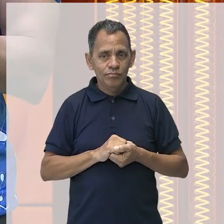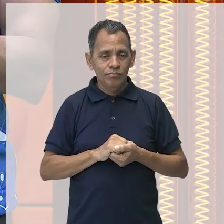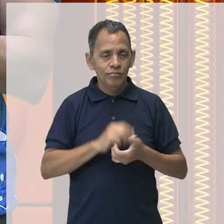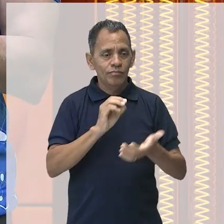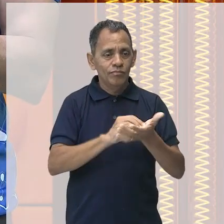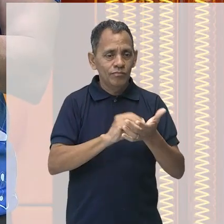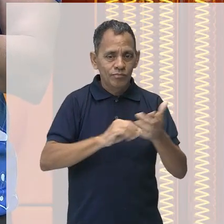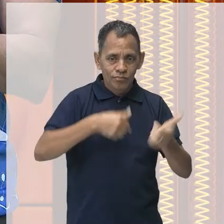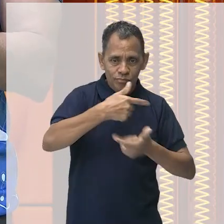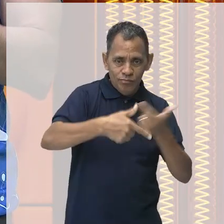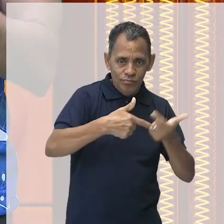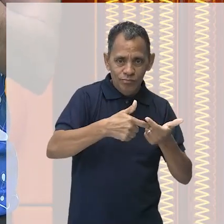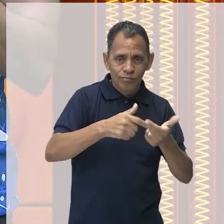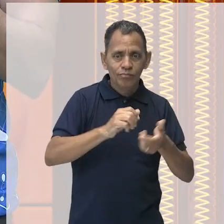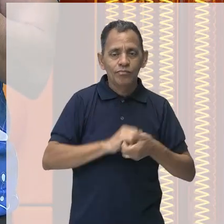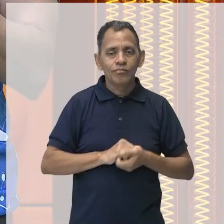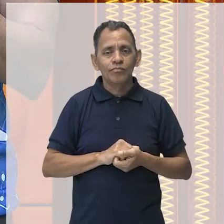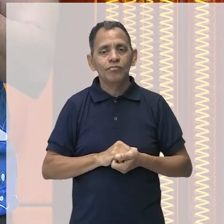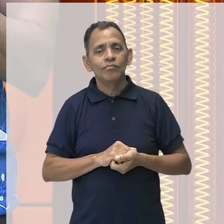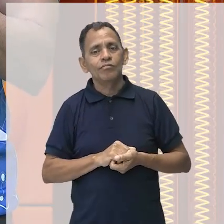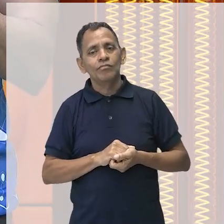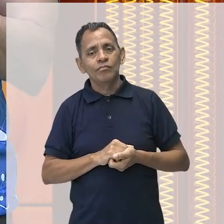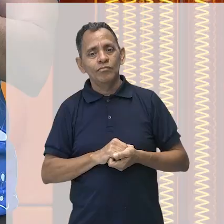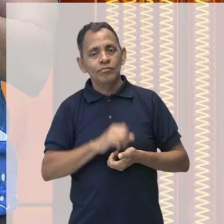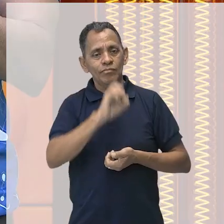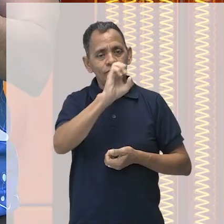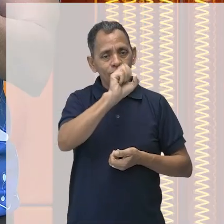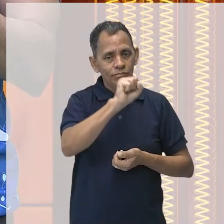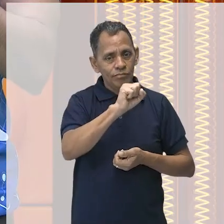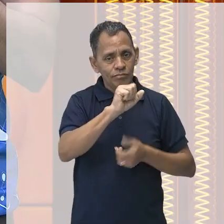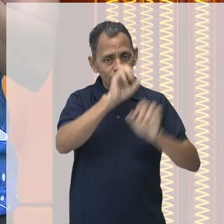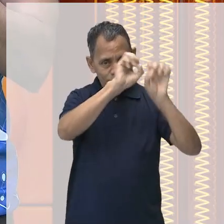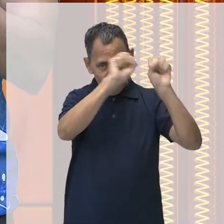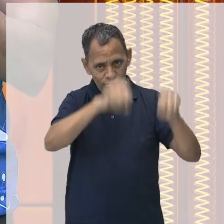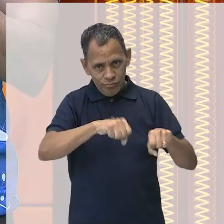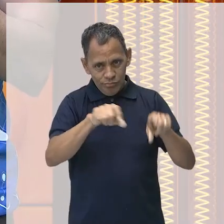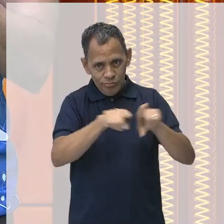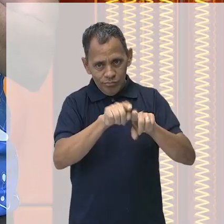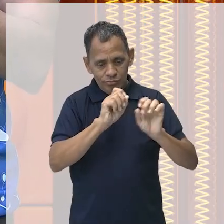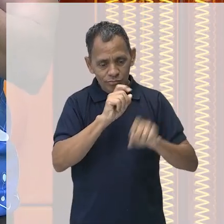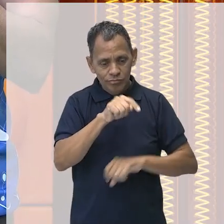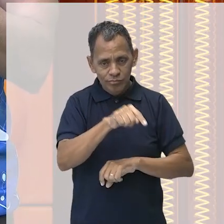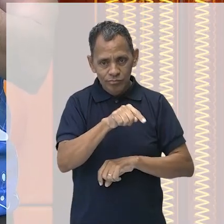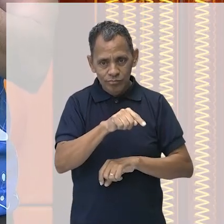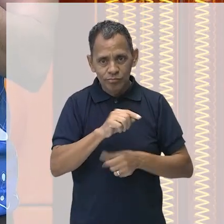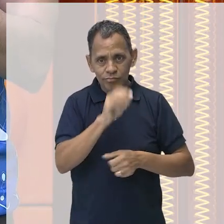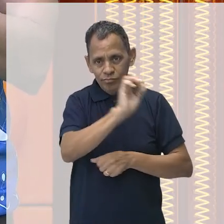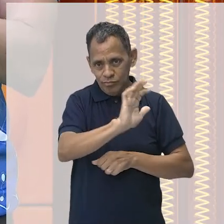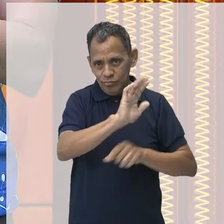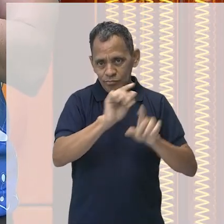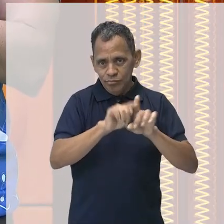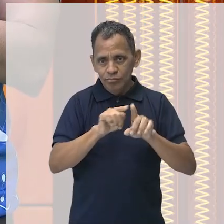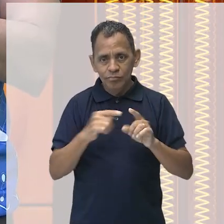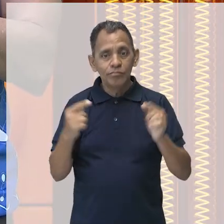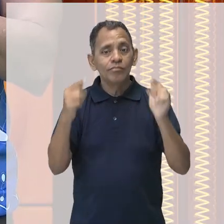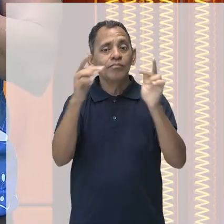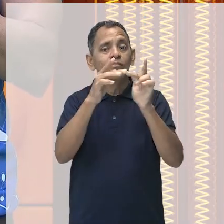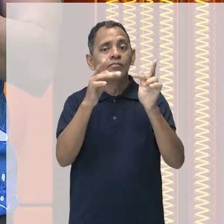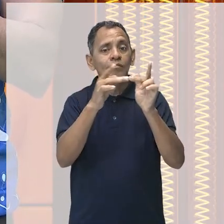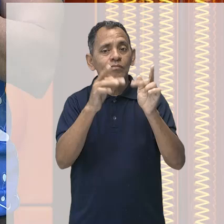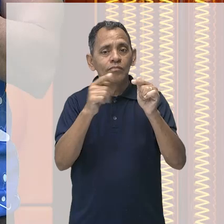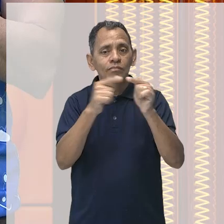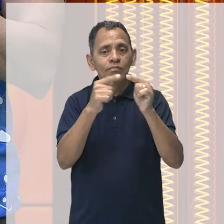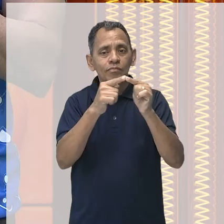desemprego conjuntural, que são diferentes, e o desemprego estrutural, de uma forma geral, está muito ligado